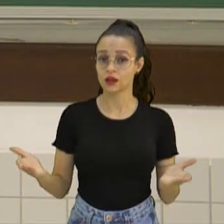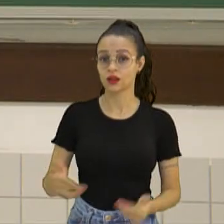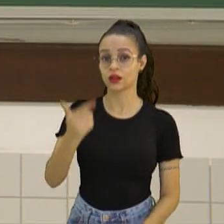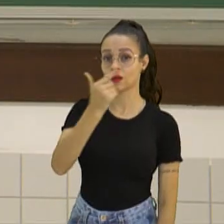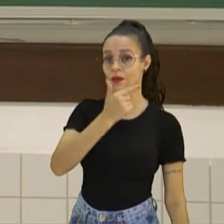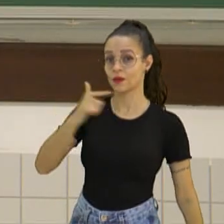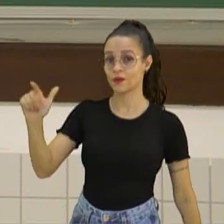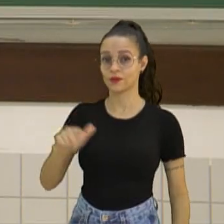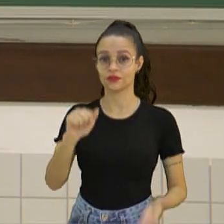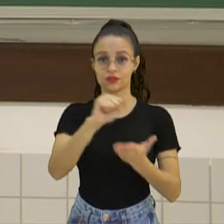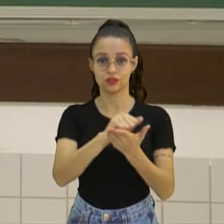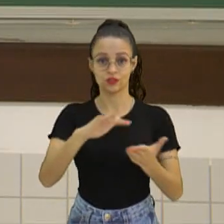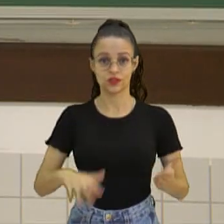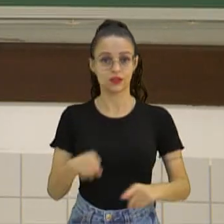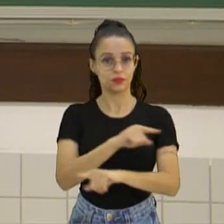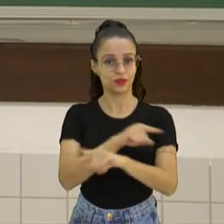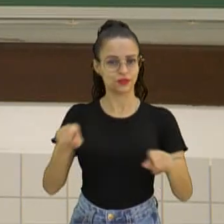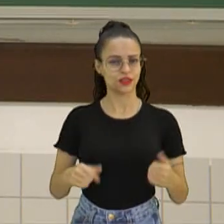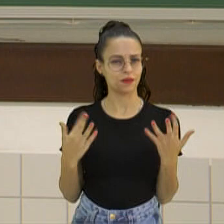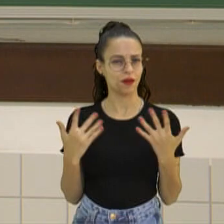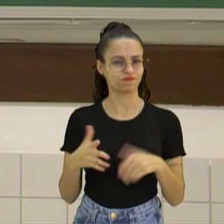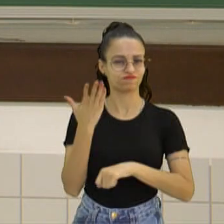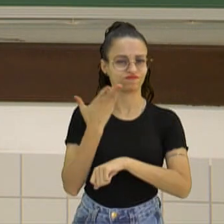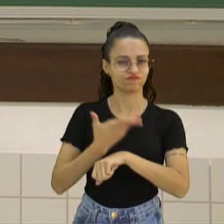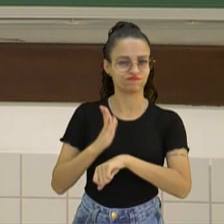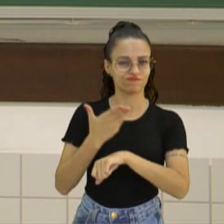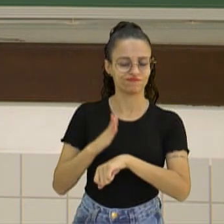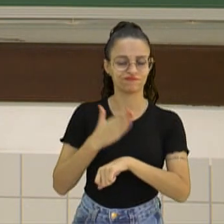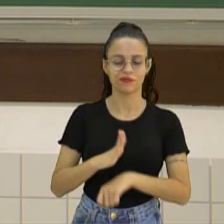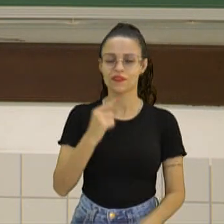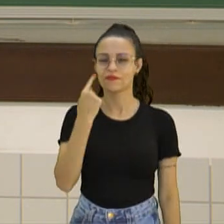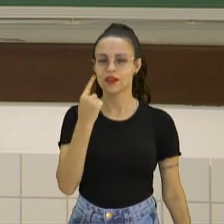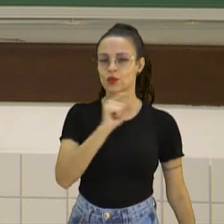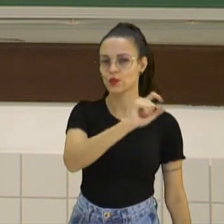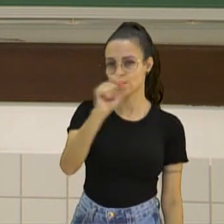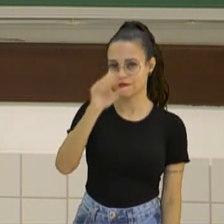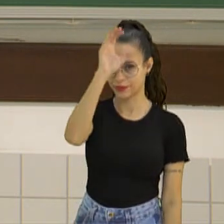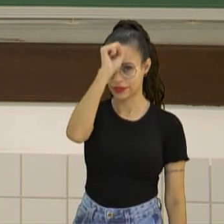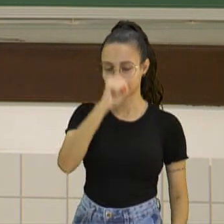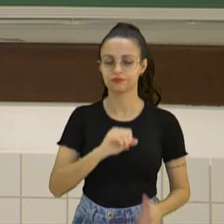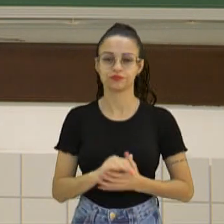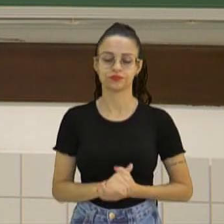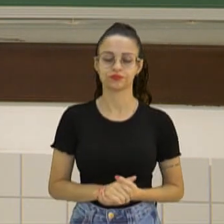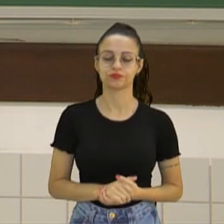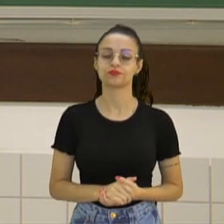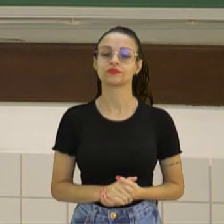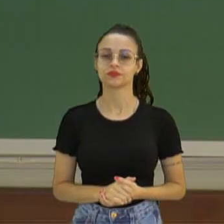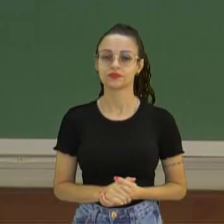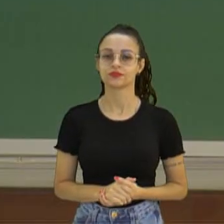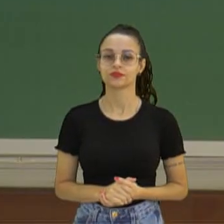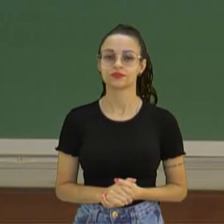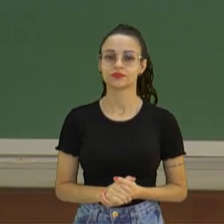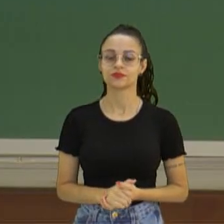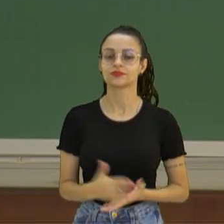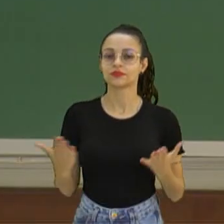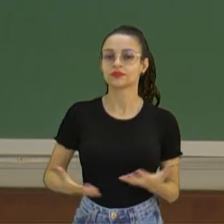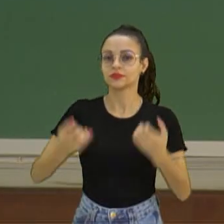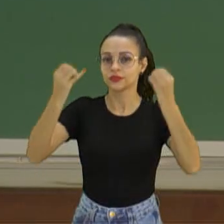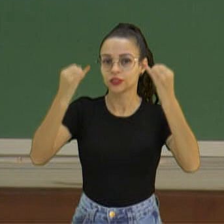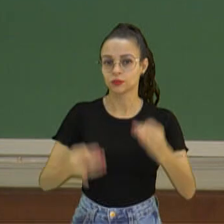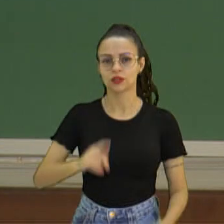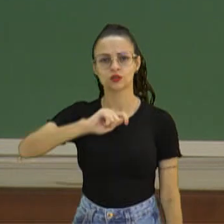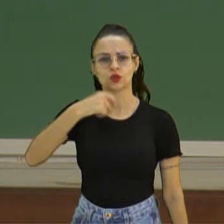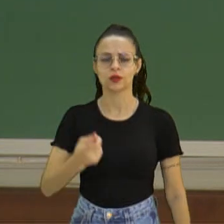outra atividade para vocês colocarem a mão na massa e ver o que vocês aprenderam até agora bom estamos falando